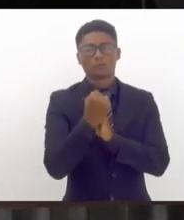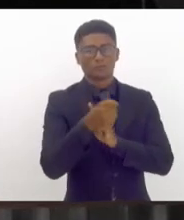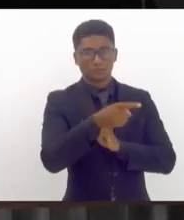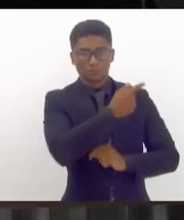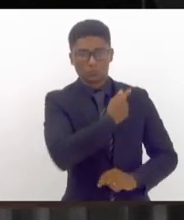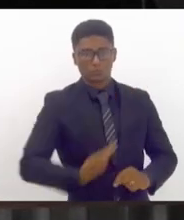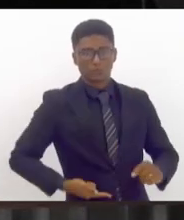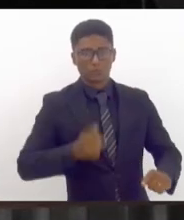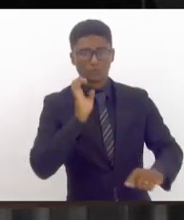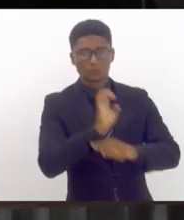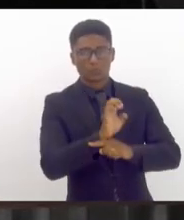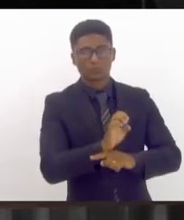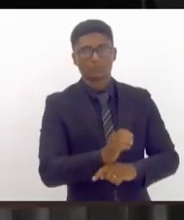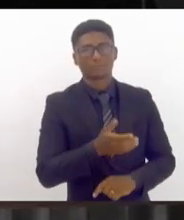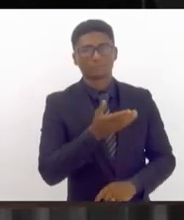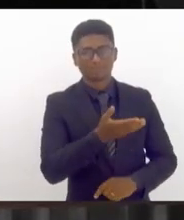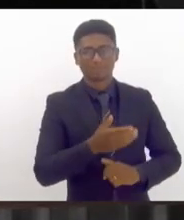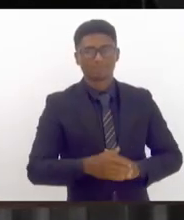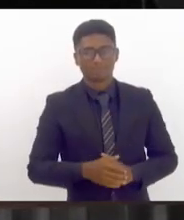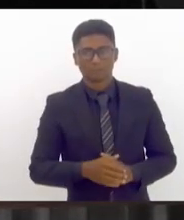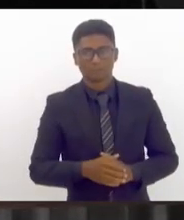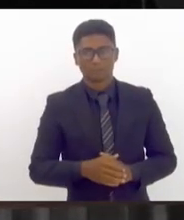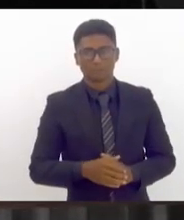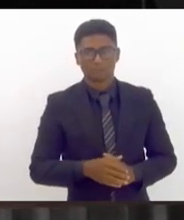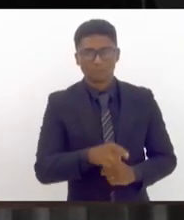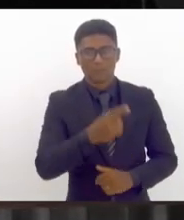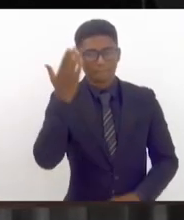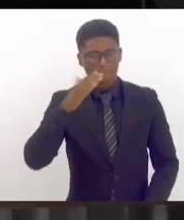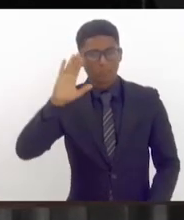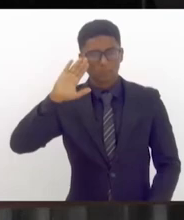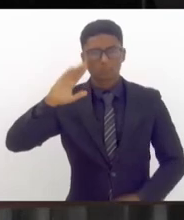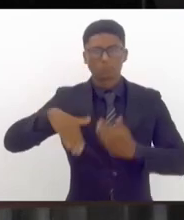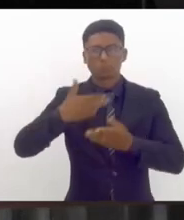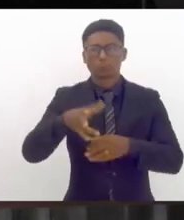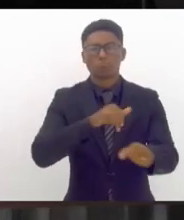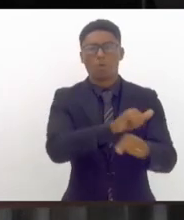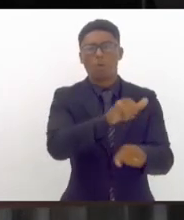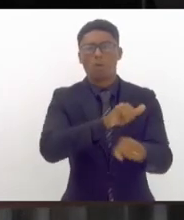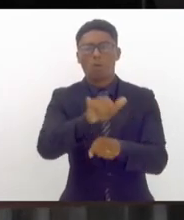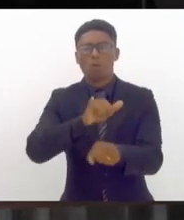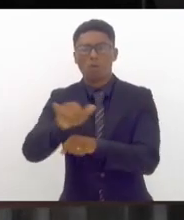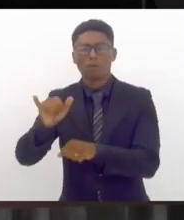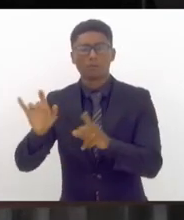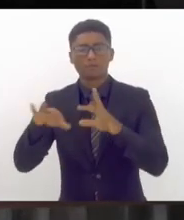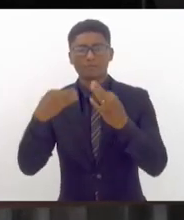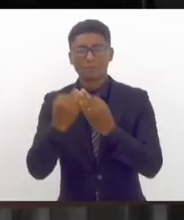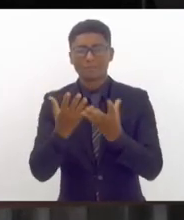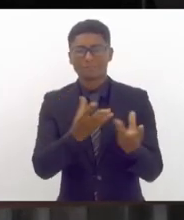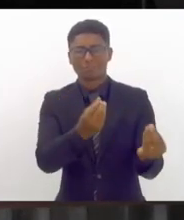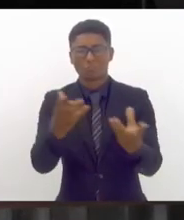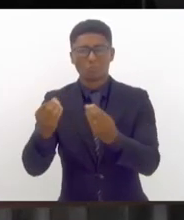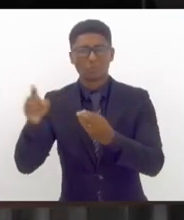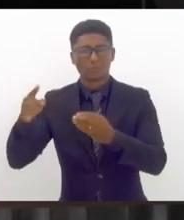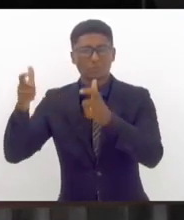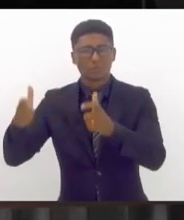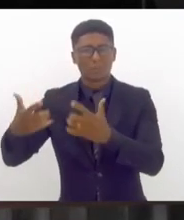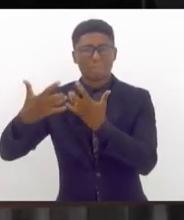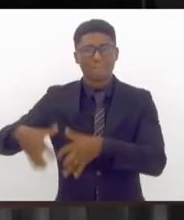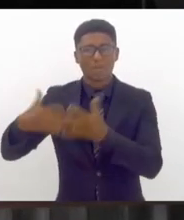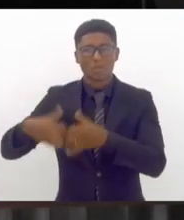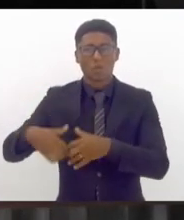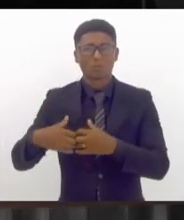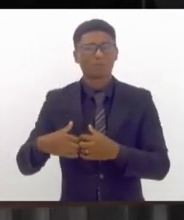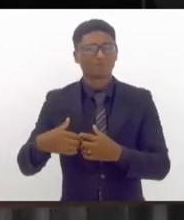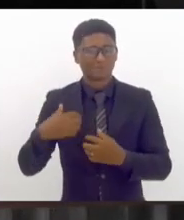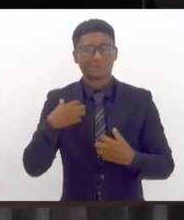forma irresponsável, não está cumprindo o que prometeu e está tirando o sono de centenas de famílias em Petrópolis. Hoje, o secretário